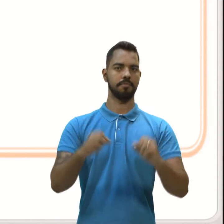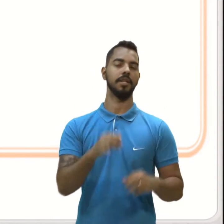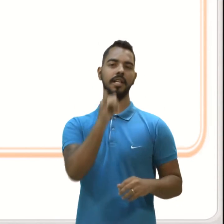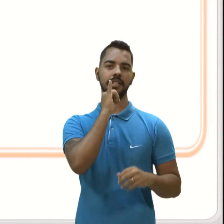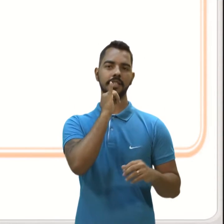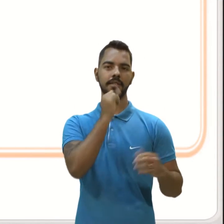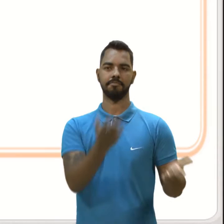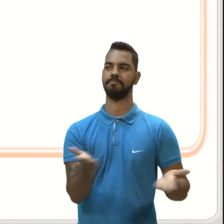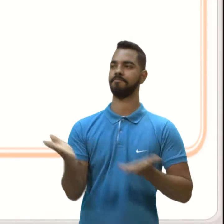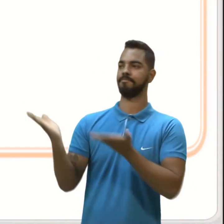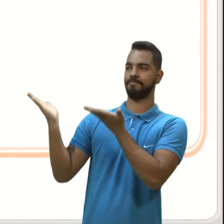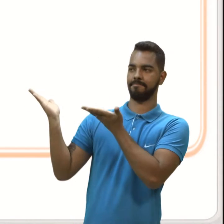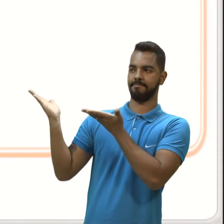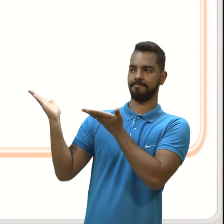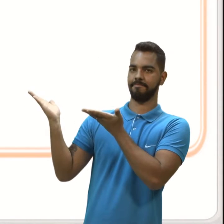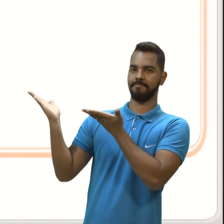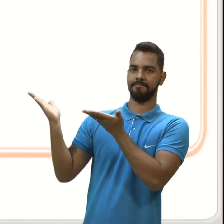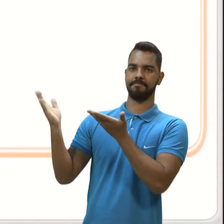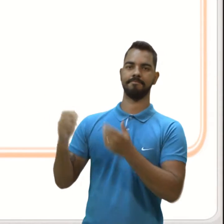25, Jardim Florença,